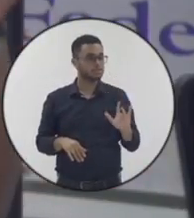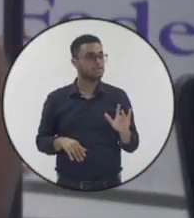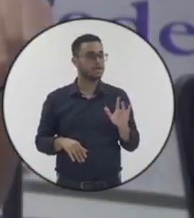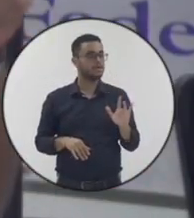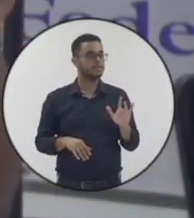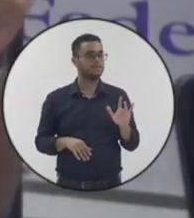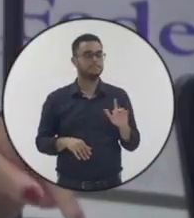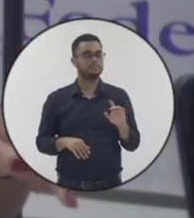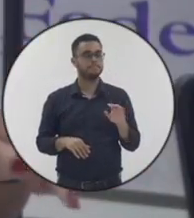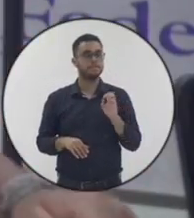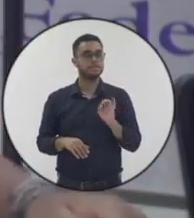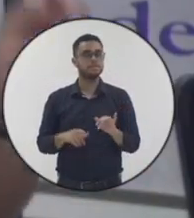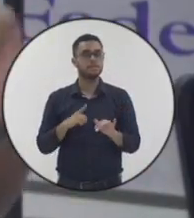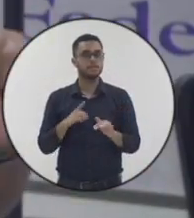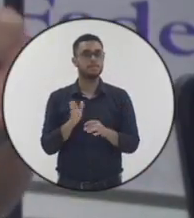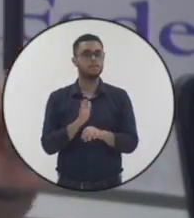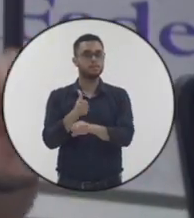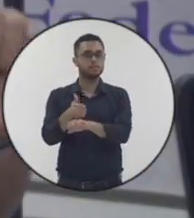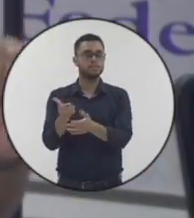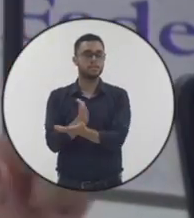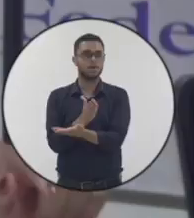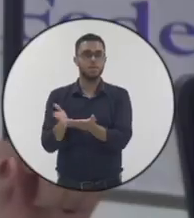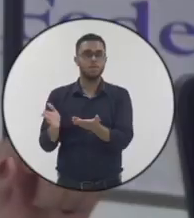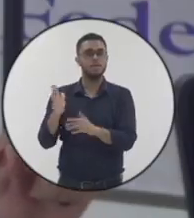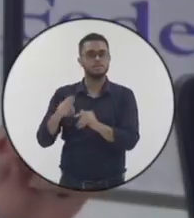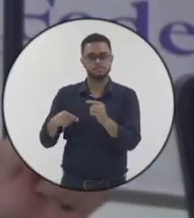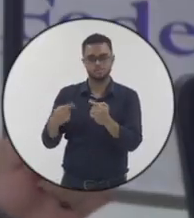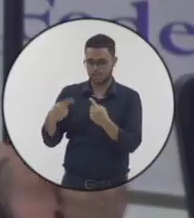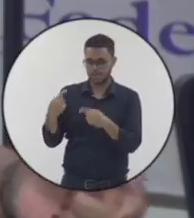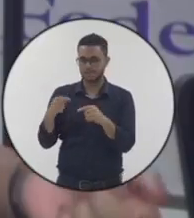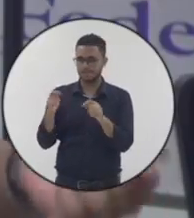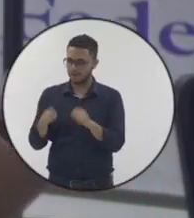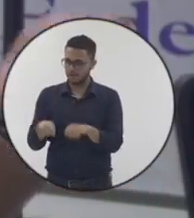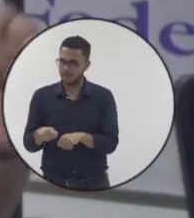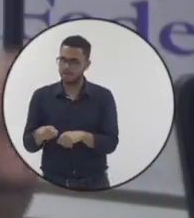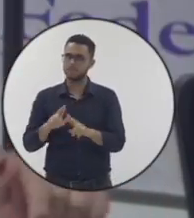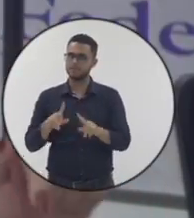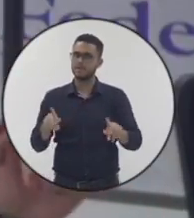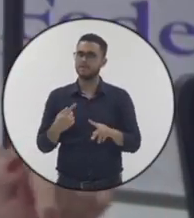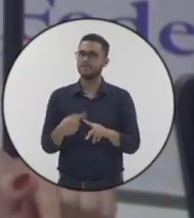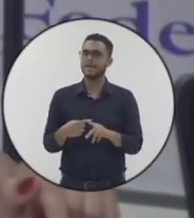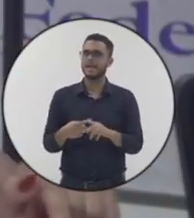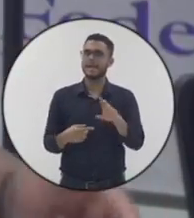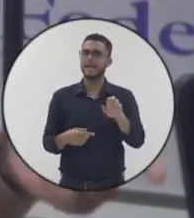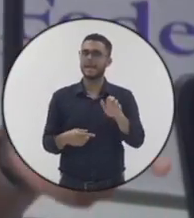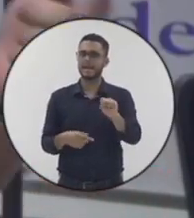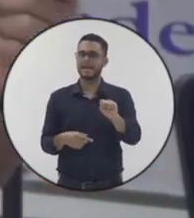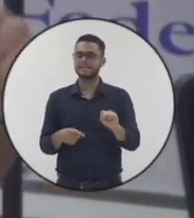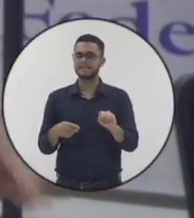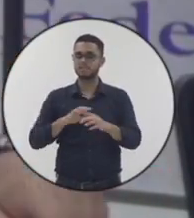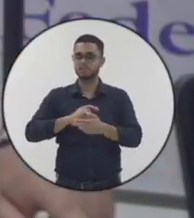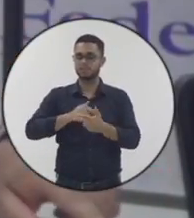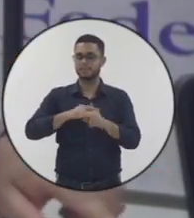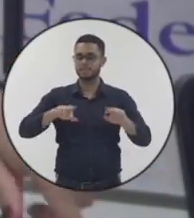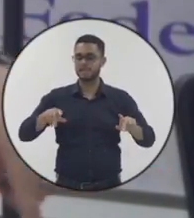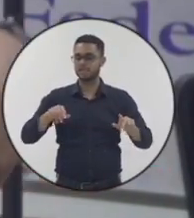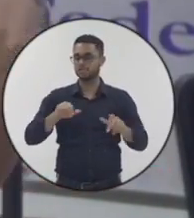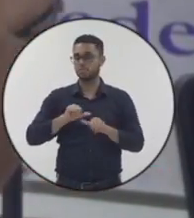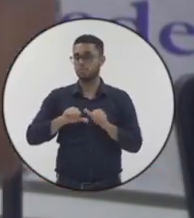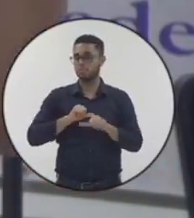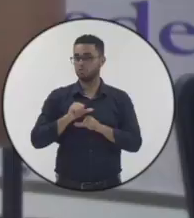profissionais de determinadas políticas, elas podem fazer a diferença. Porque o CREAS da diversidade no DF não se tornou um